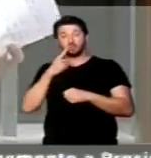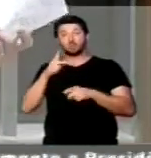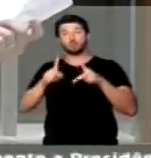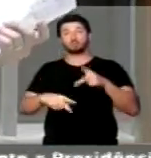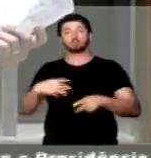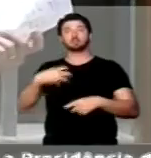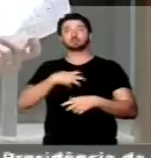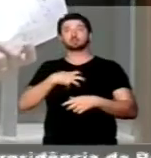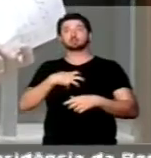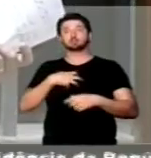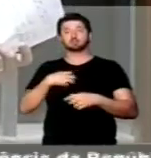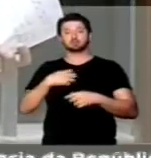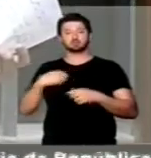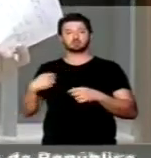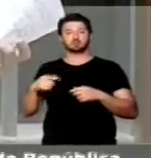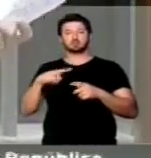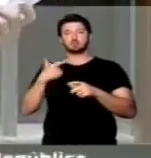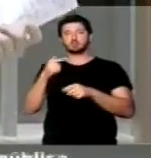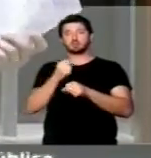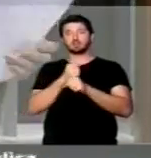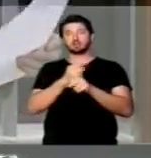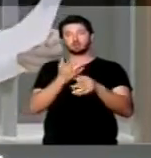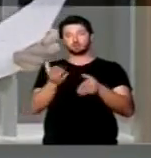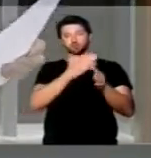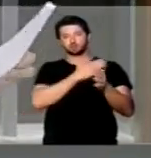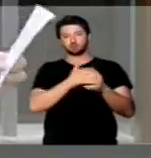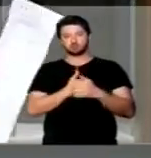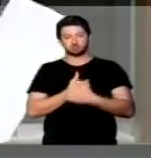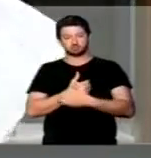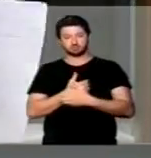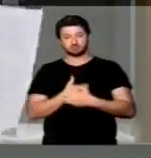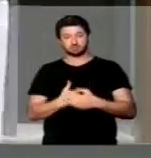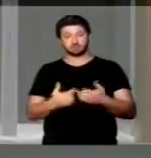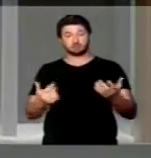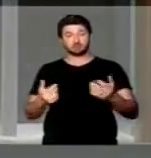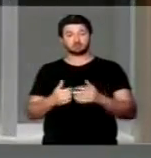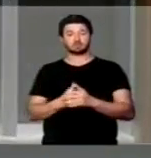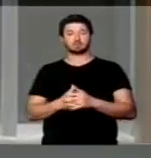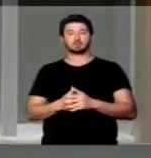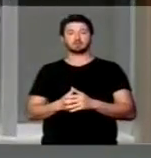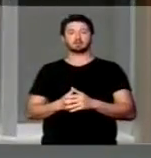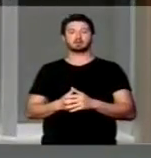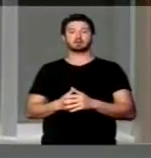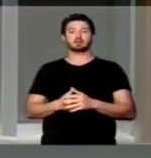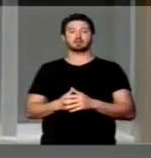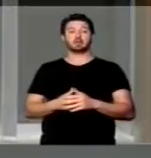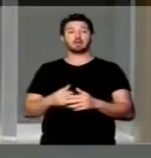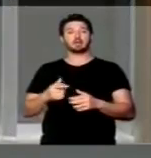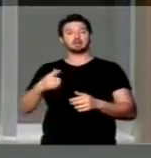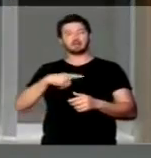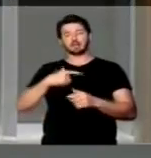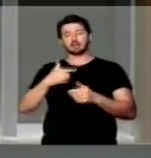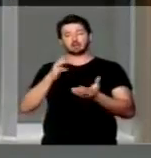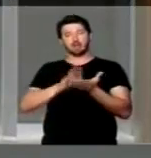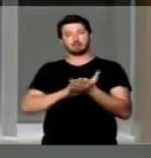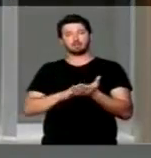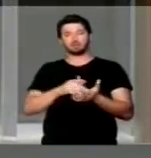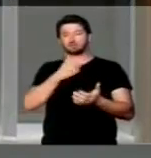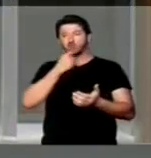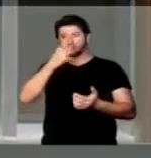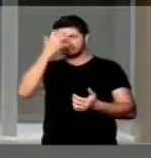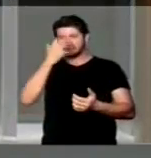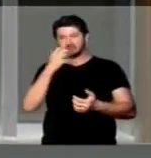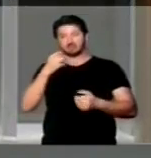sensação que não teve nos últimos anos, de tranquilidade. E a parte da cidade está nas mãos de uma pessoa séria. O deputado Bruno Araújo